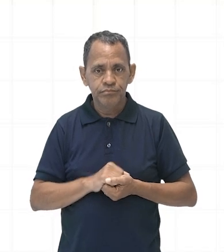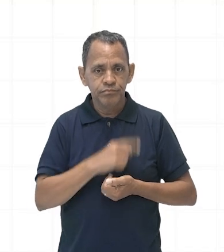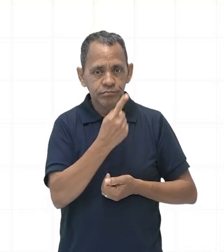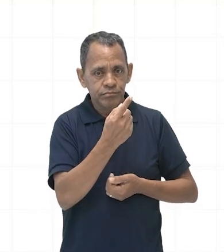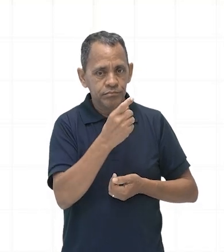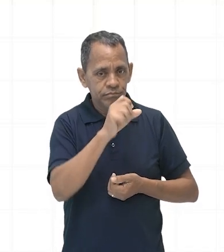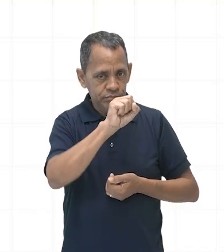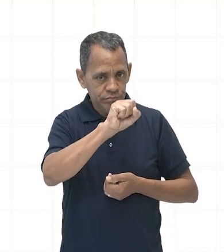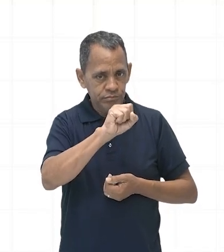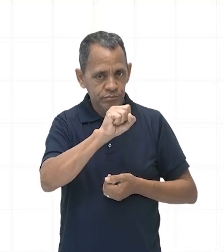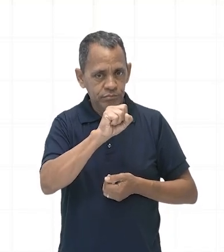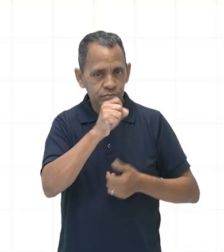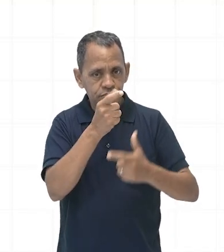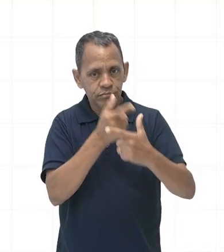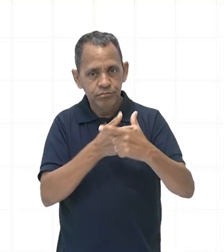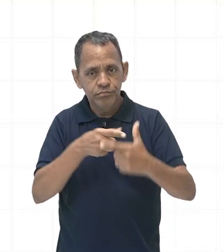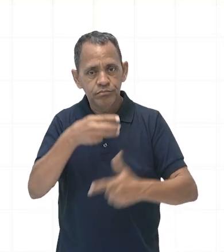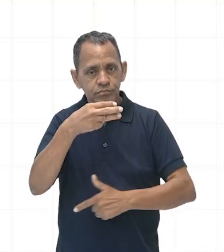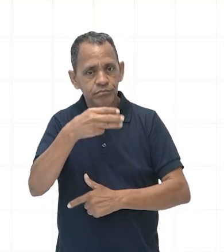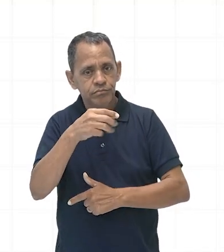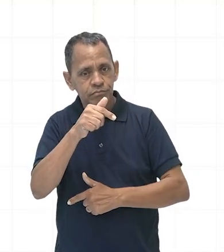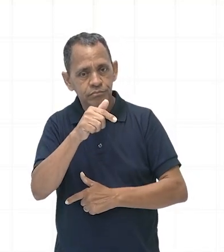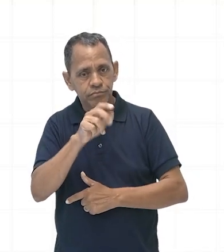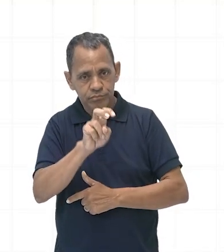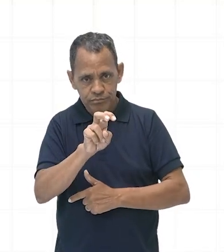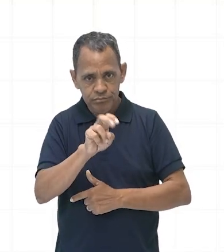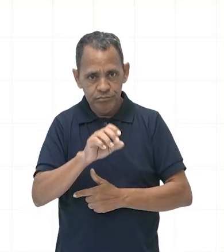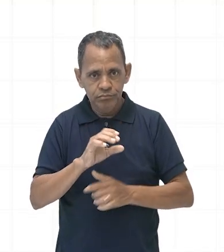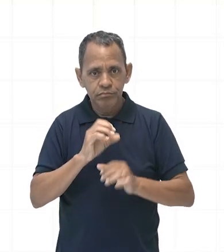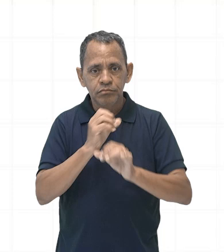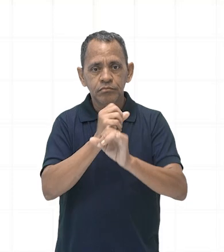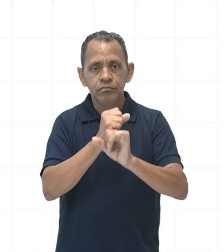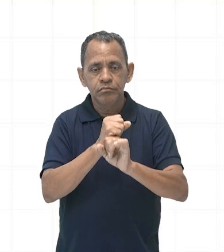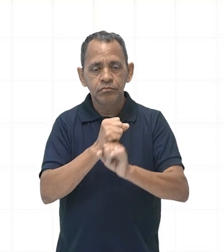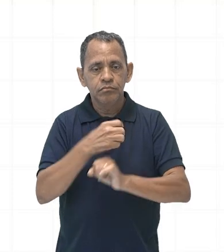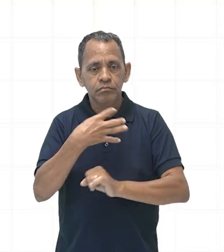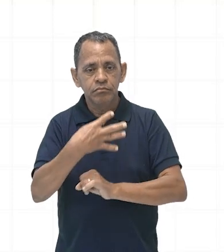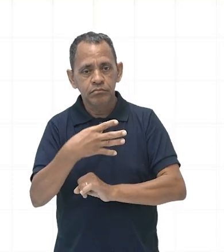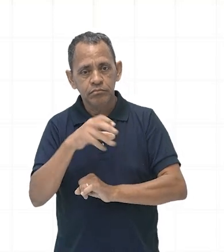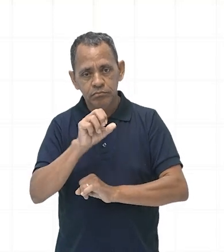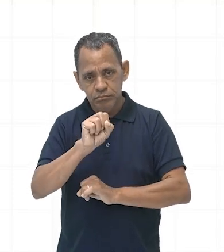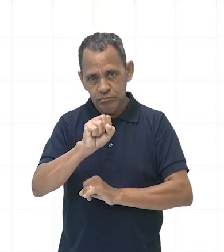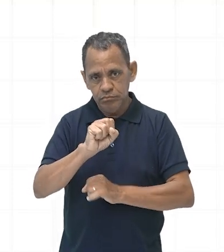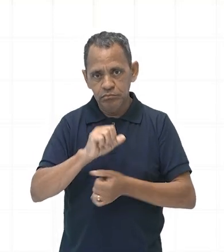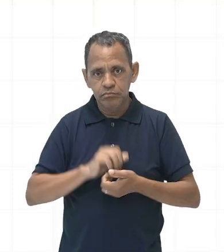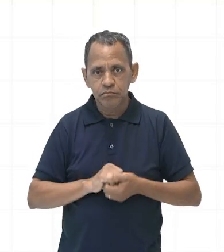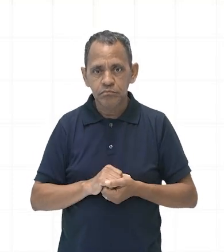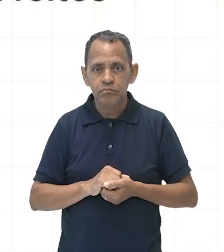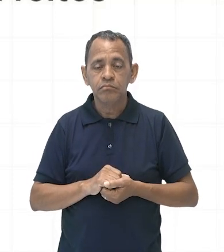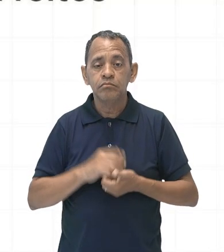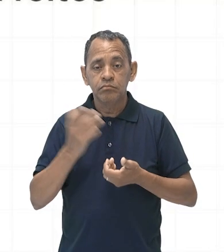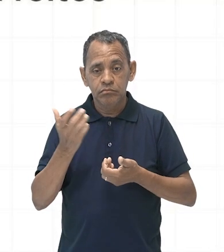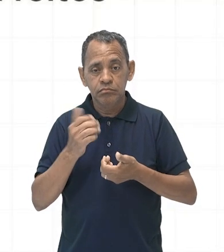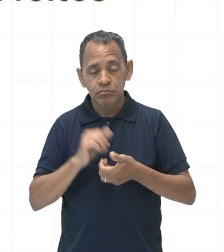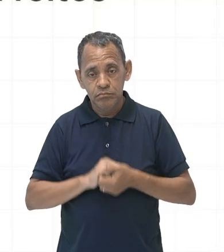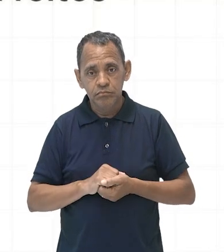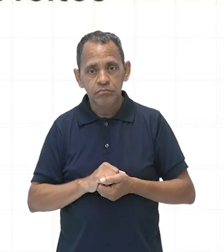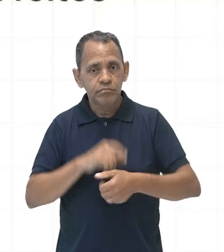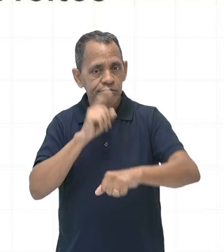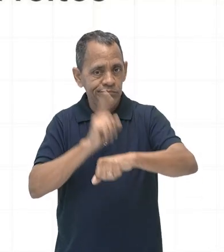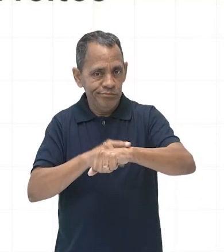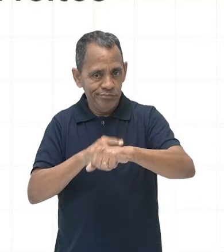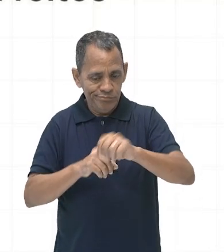18.000 dividido por 375, nós vamos obter 48. Então, logo, o tempo de